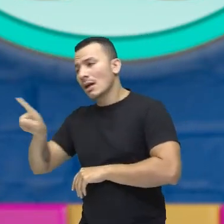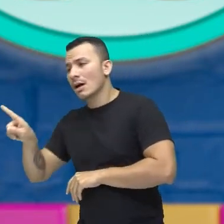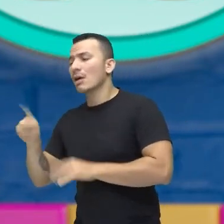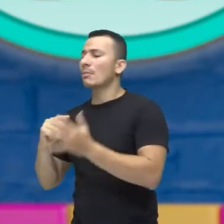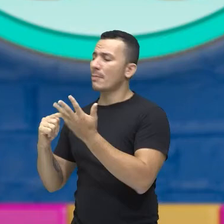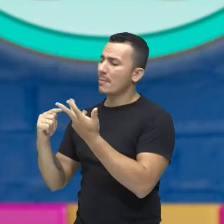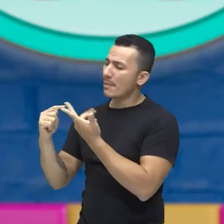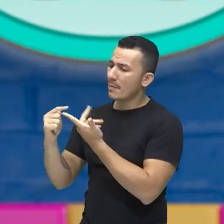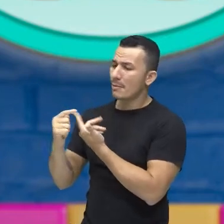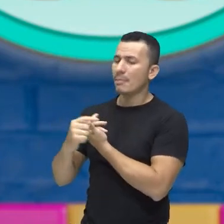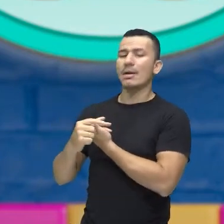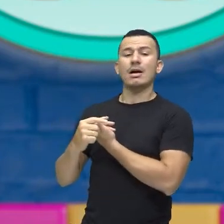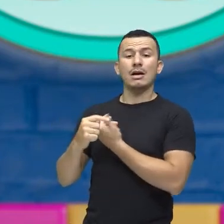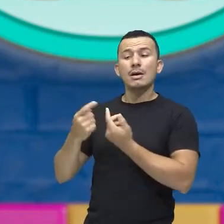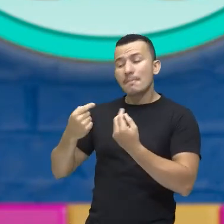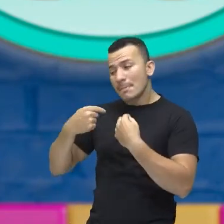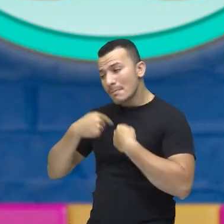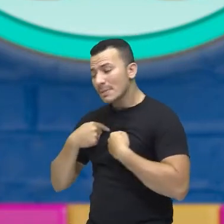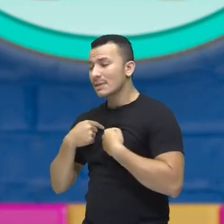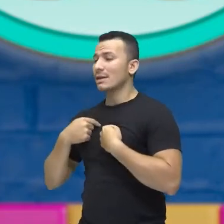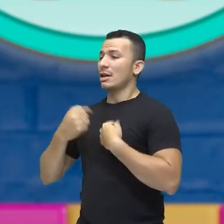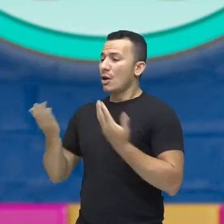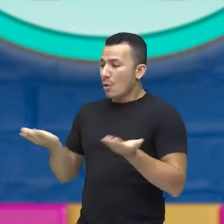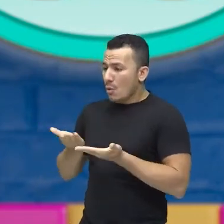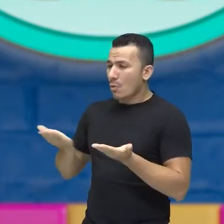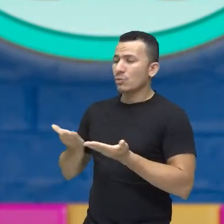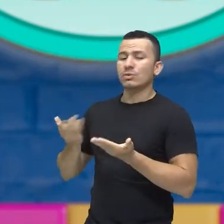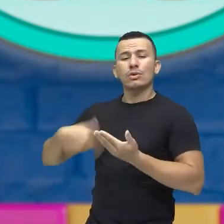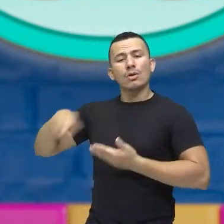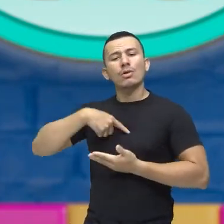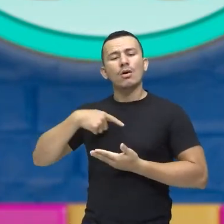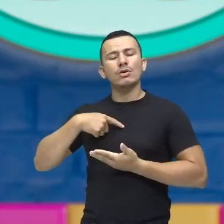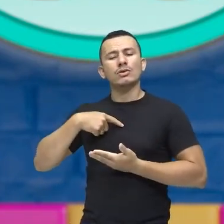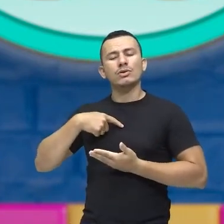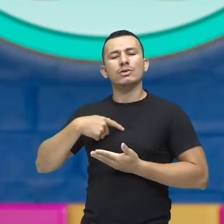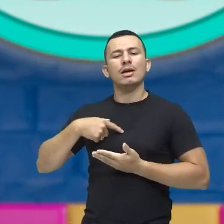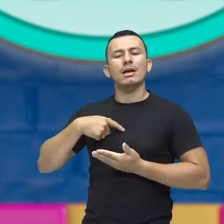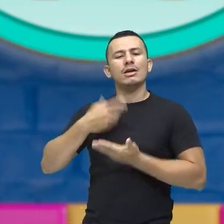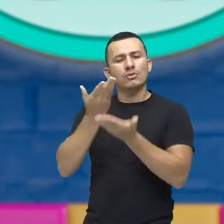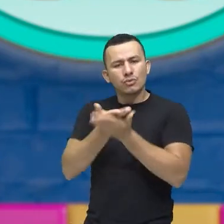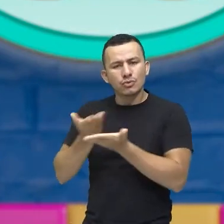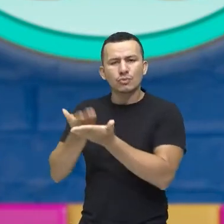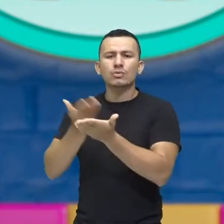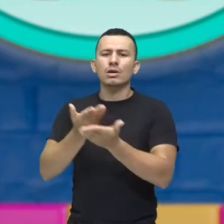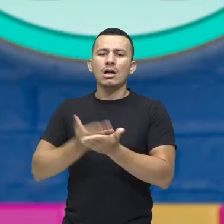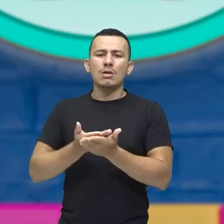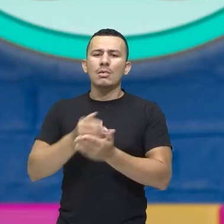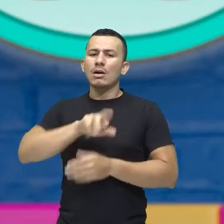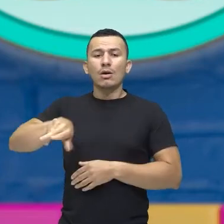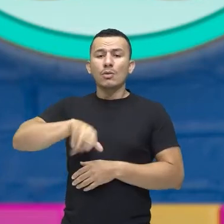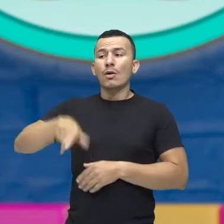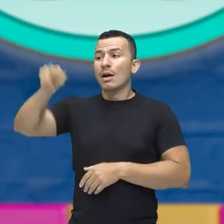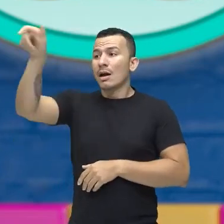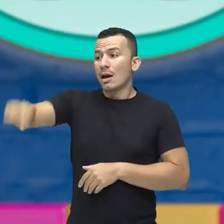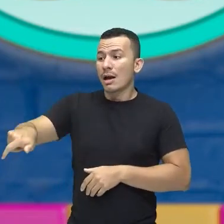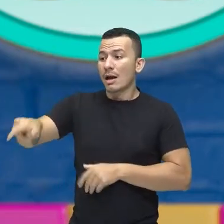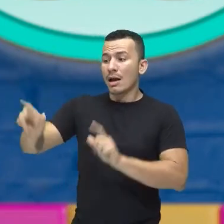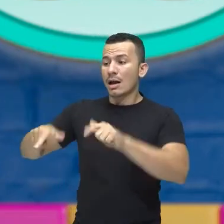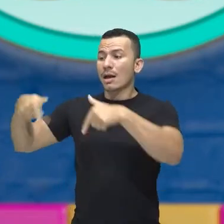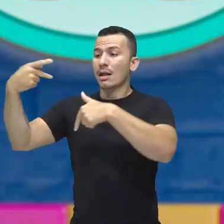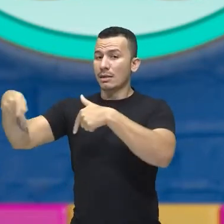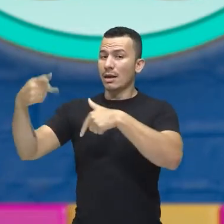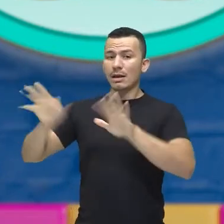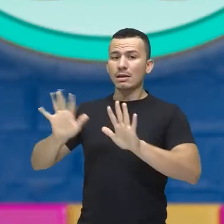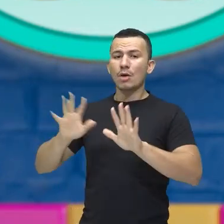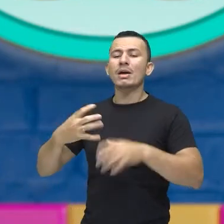com você, só que para mim, hoje a gente trabalha muito essa perspectiva de falar não do que o outro está fazendo, mas de falar do que